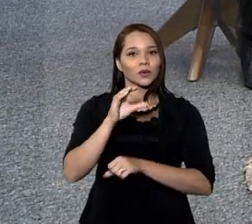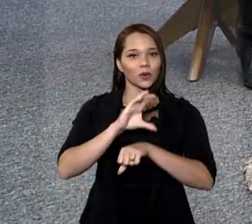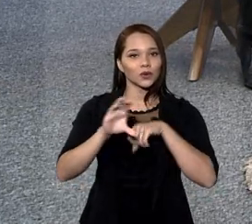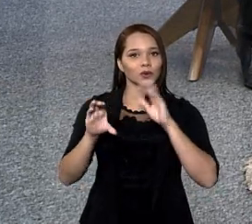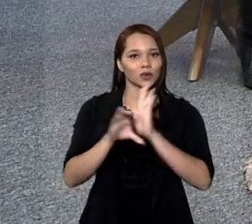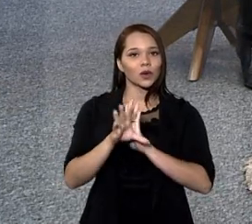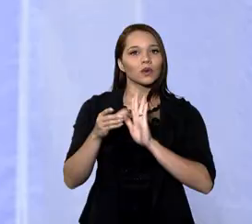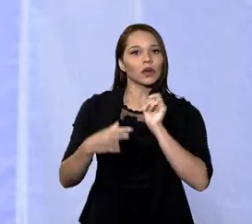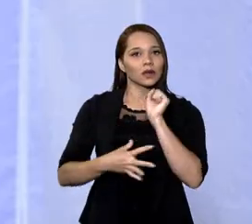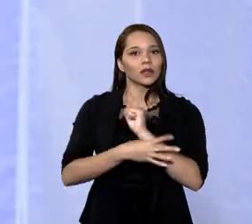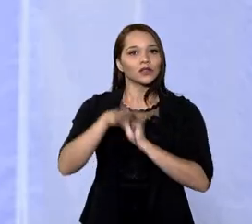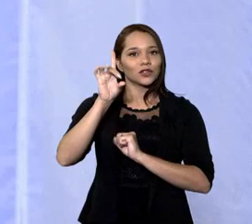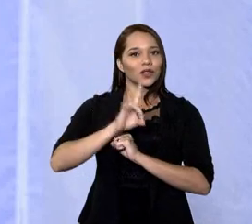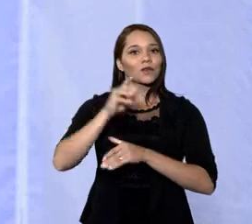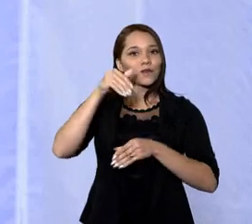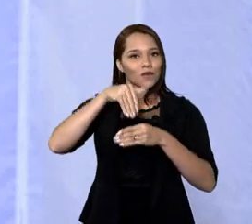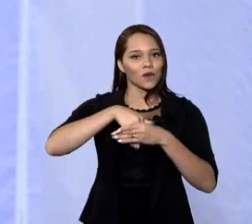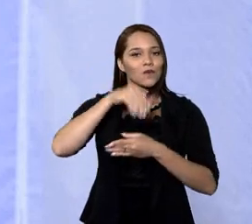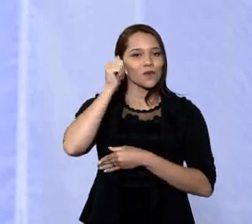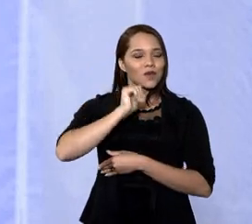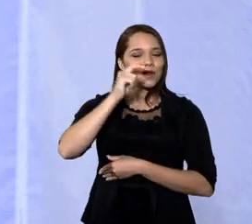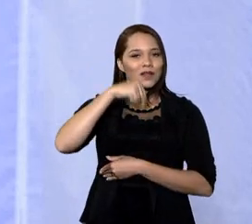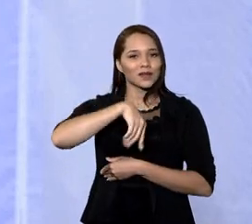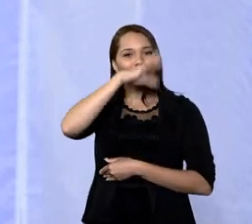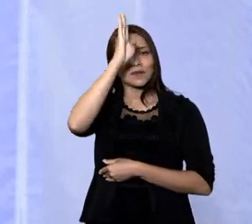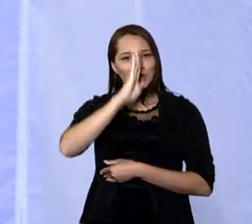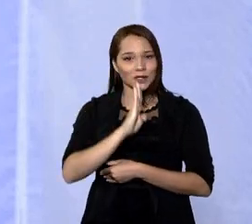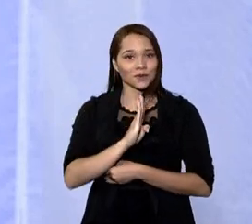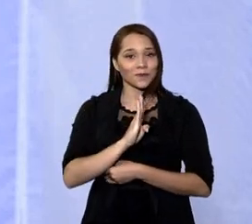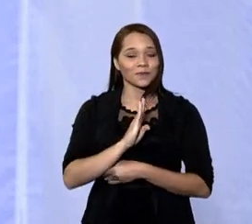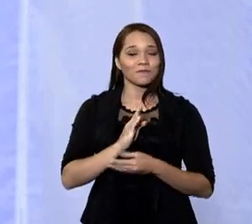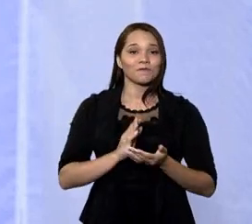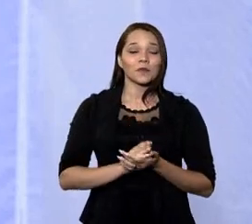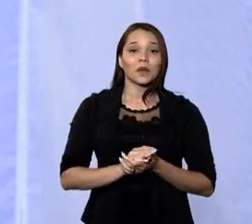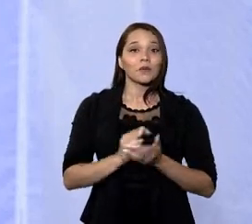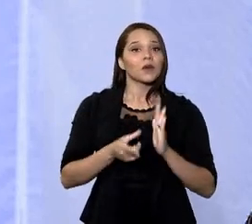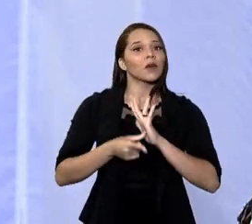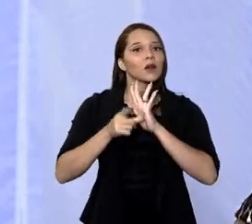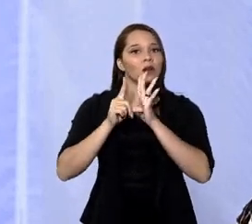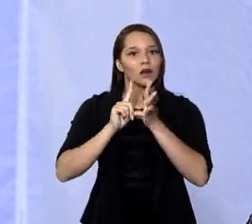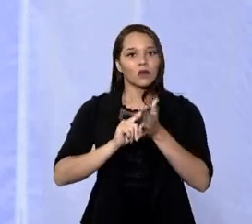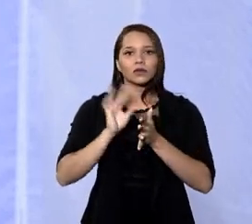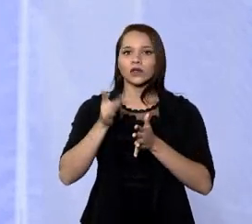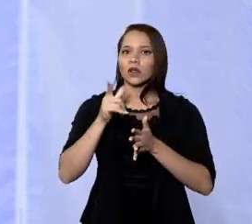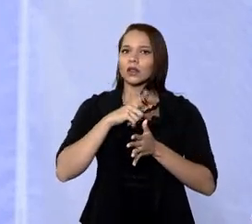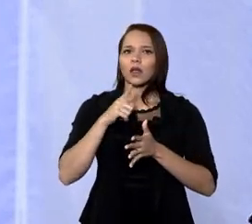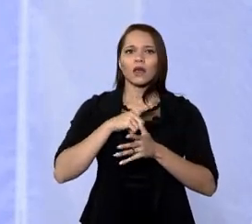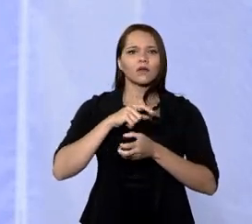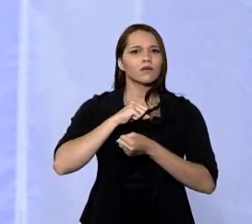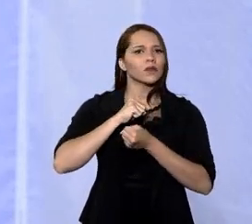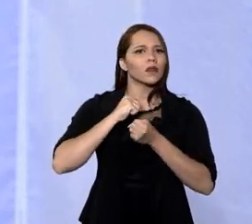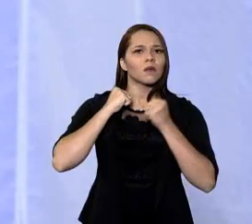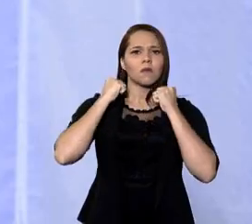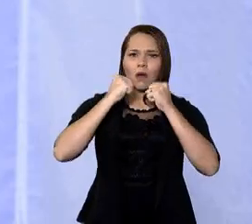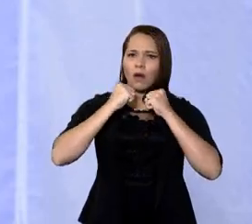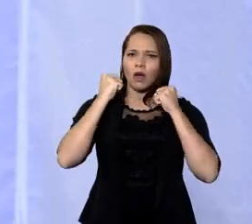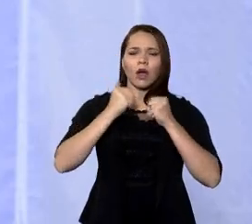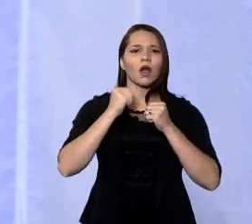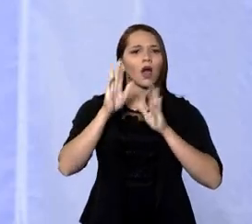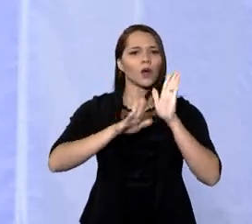constituição se garante direito ao voto e a mulher no brasil a gente se embora antes a gente vai assim por várias manifestações